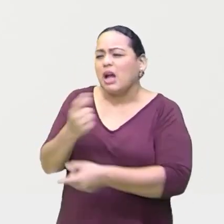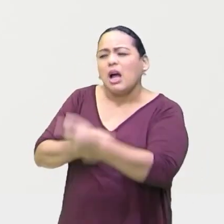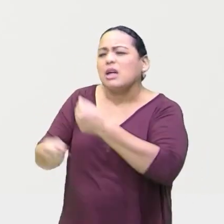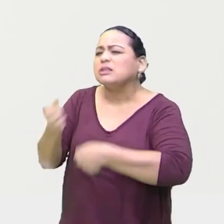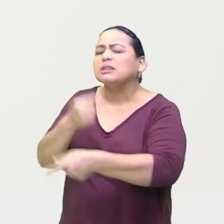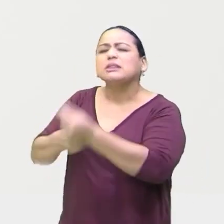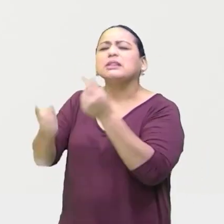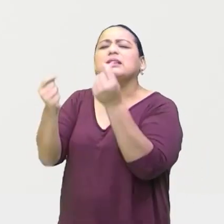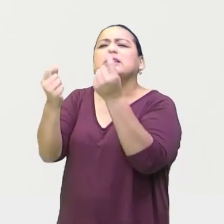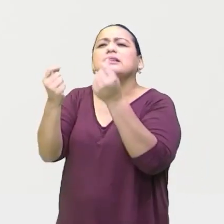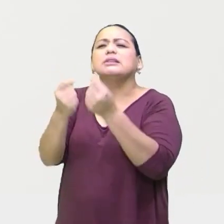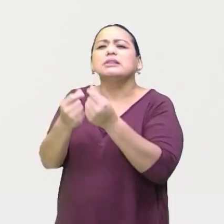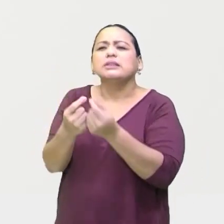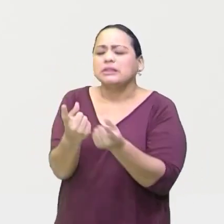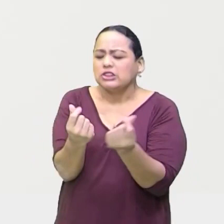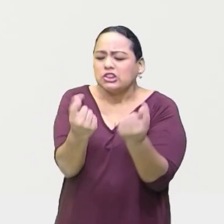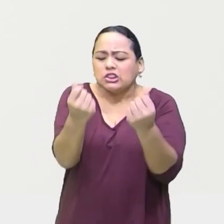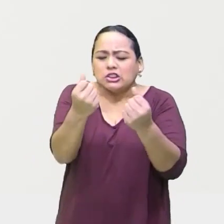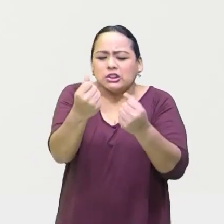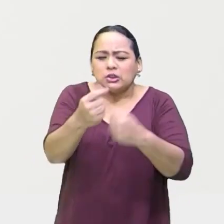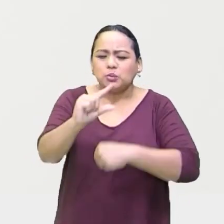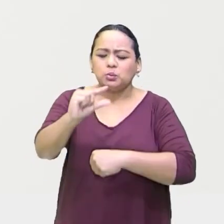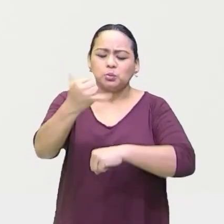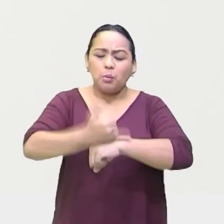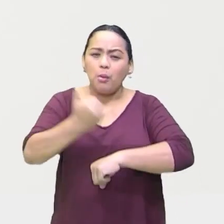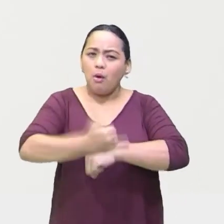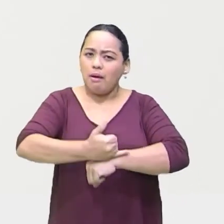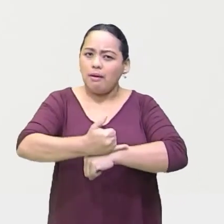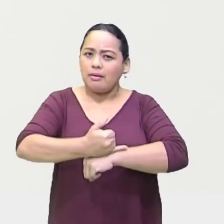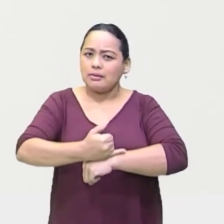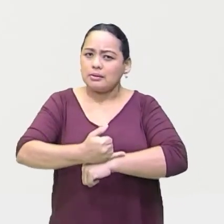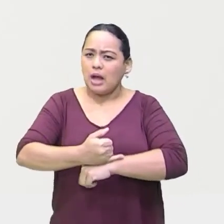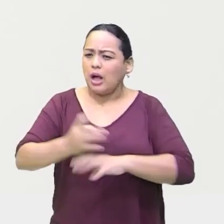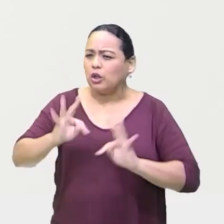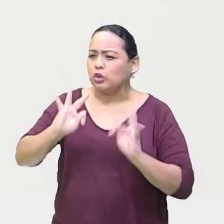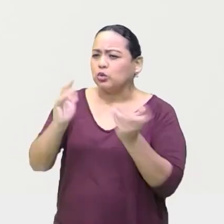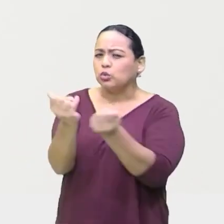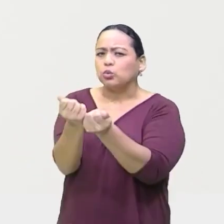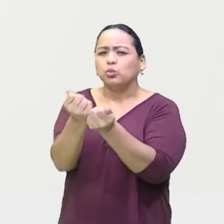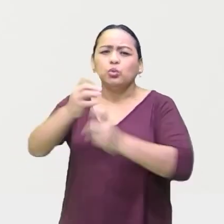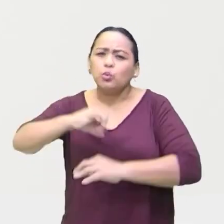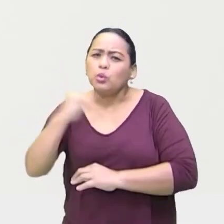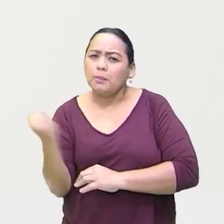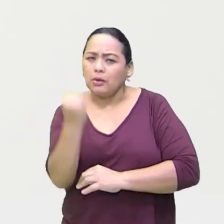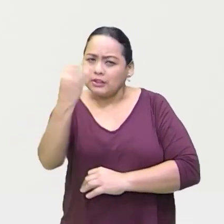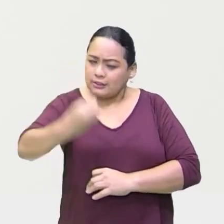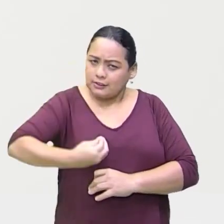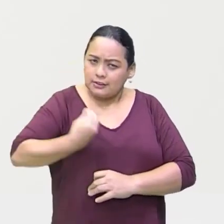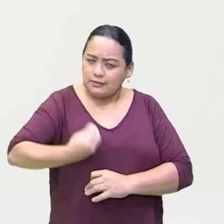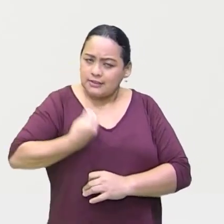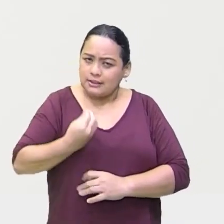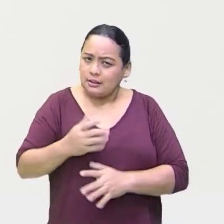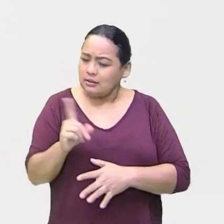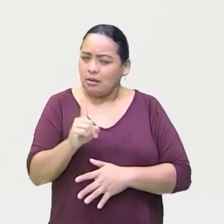riquezas, as cédulas e as moedas não são tudo nessa vida, não é?